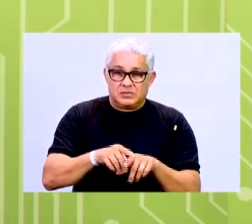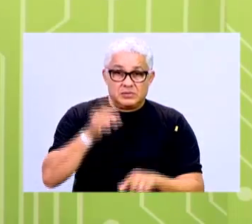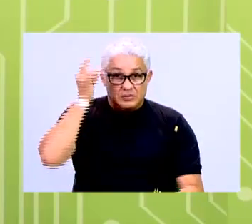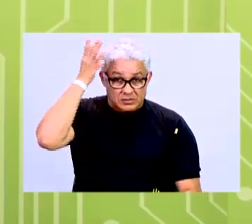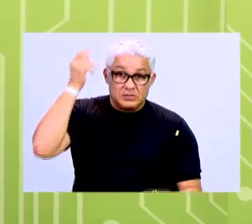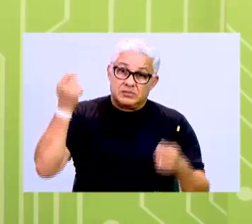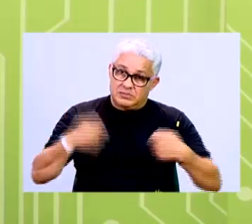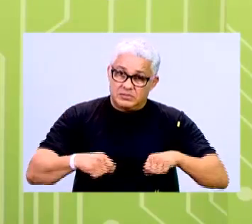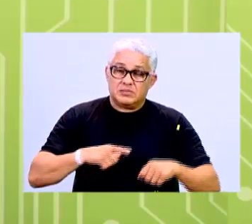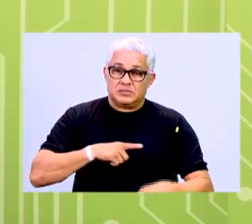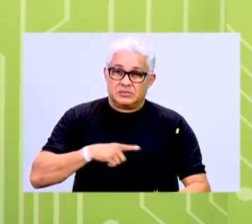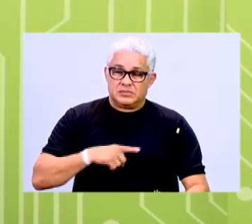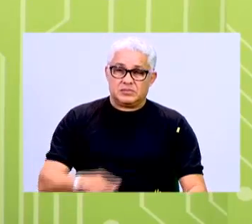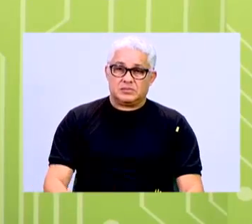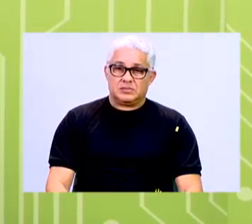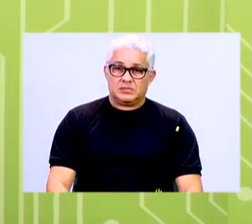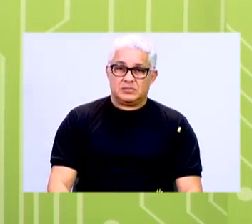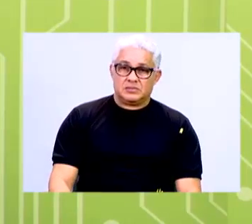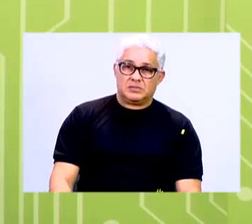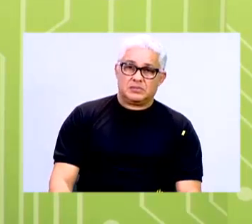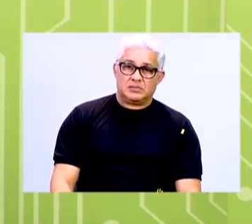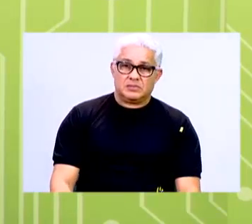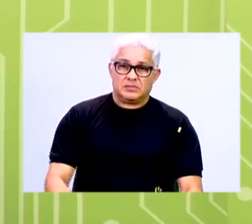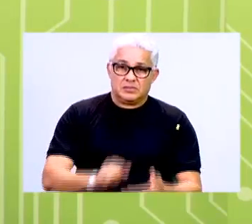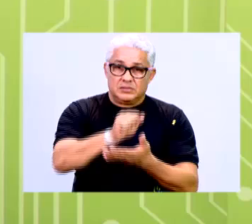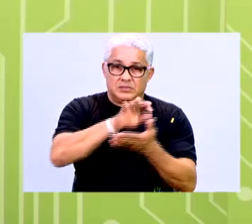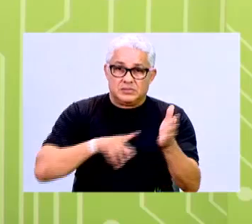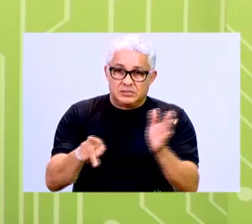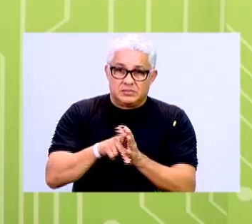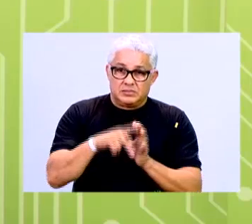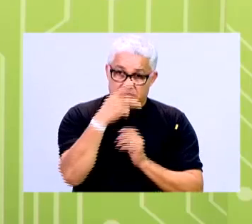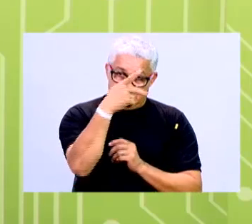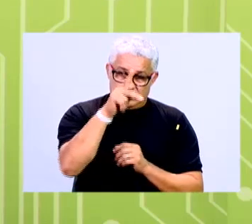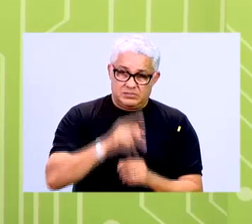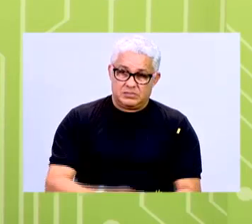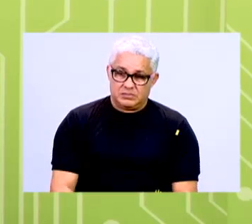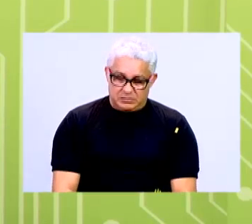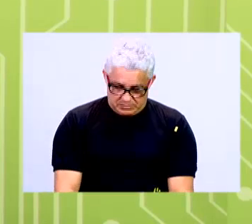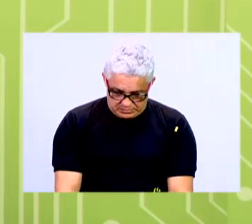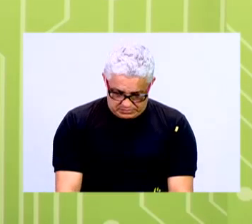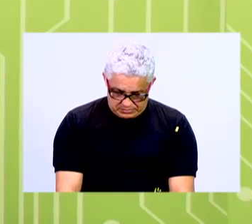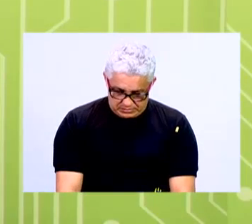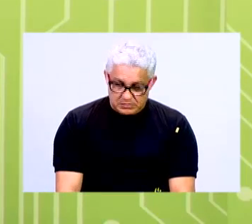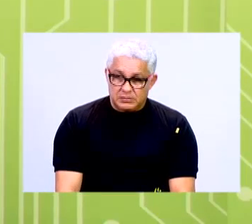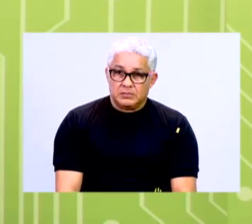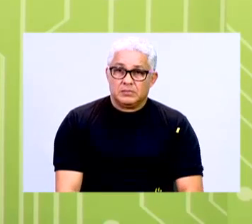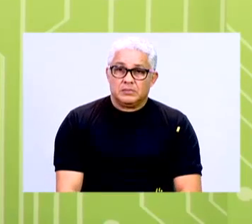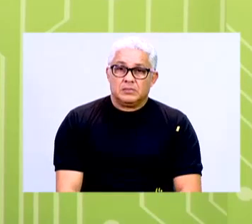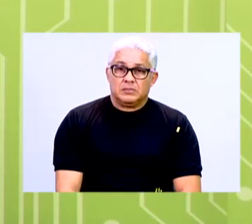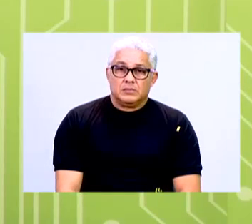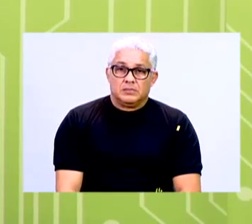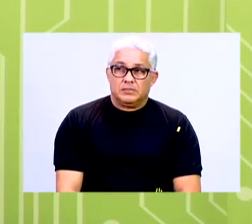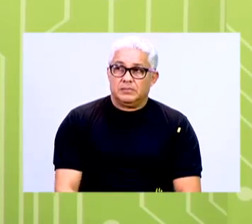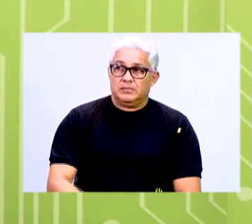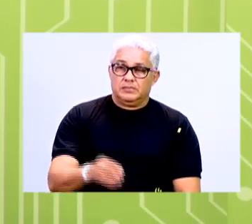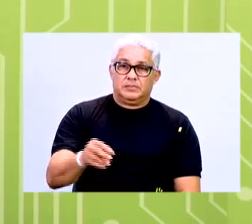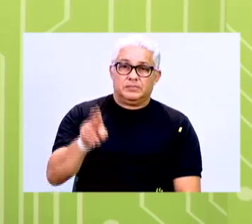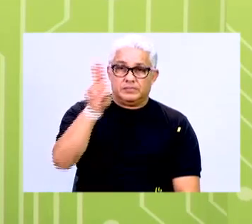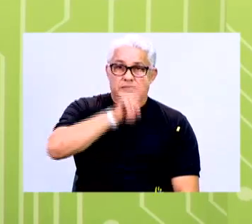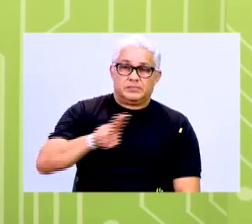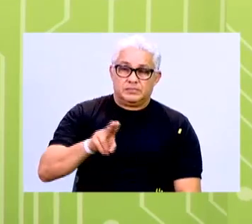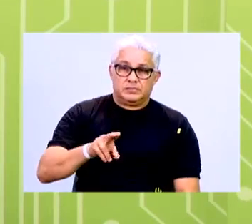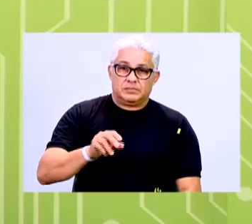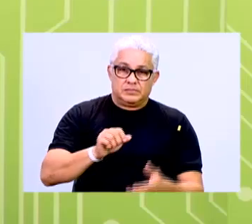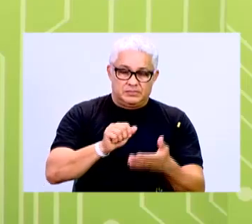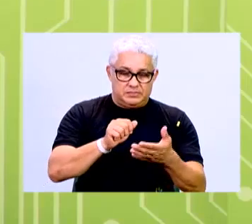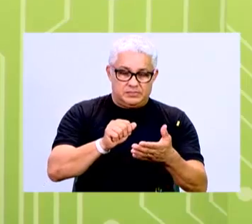facilidades também ele terá nas suas atividades, né? Então, com o uso da nova aplicação, tarefas